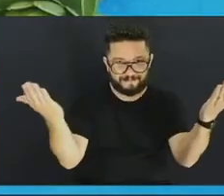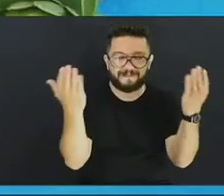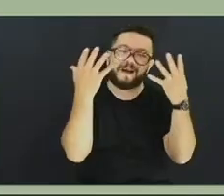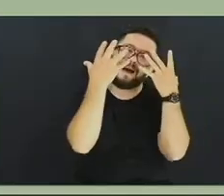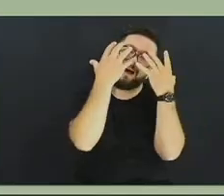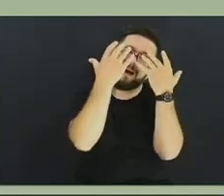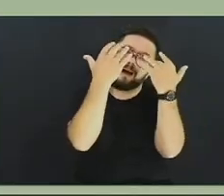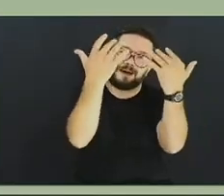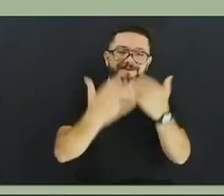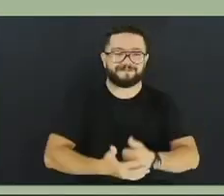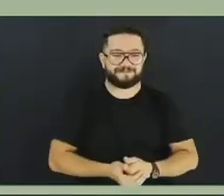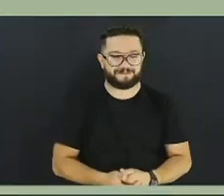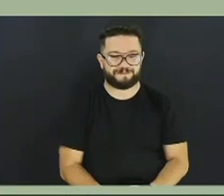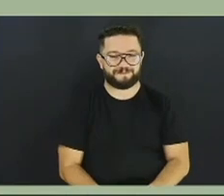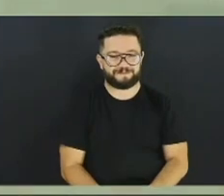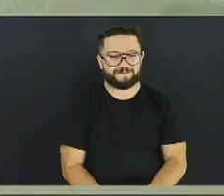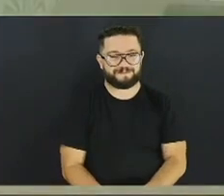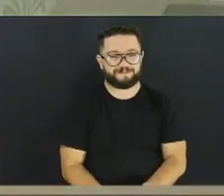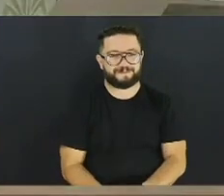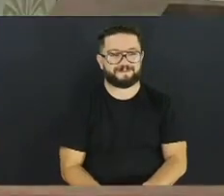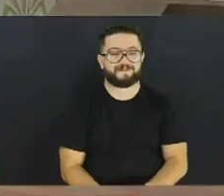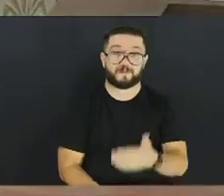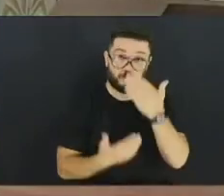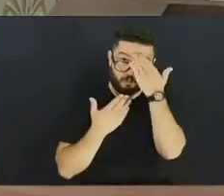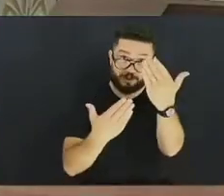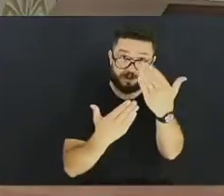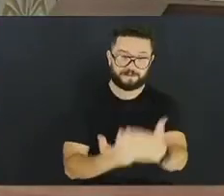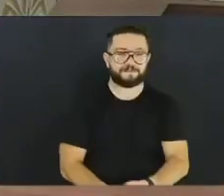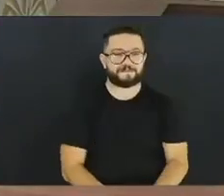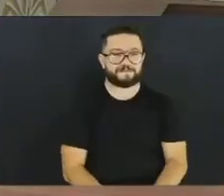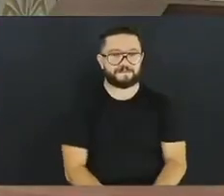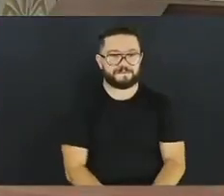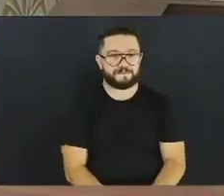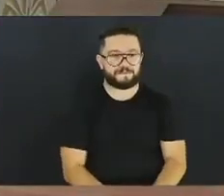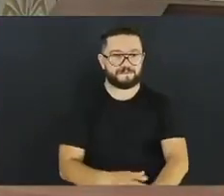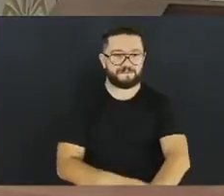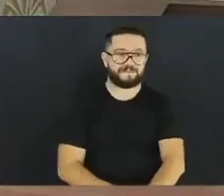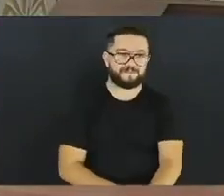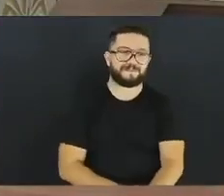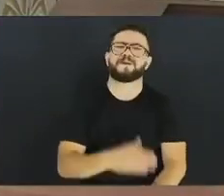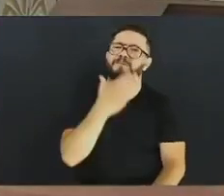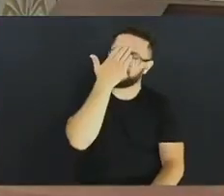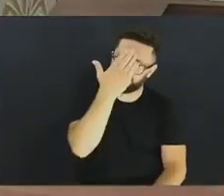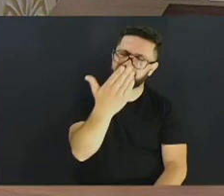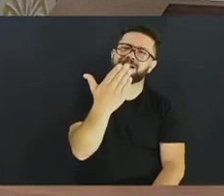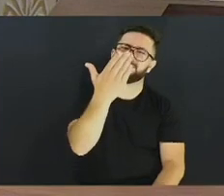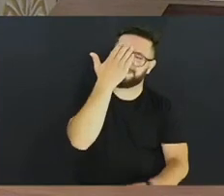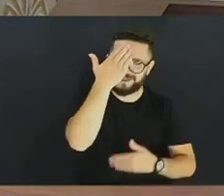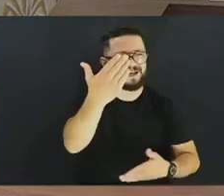encerrando. E muito obrigado, com toda a emoção do mundo, muito obrigado de terem me ouvido até